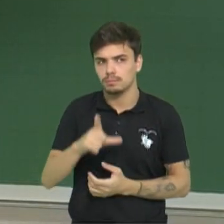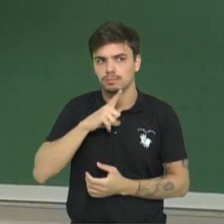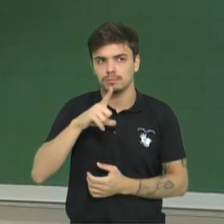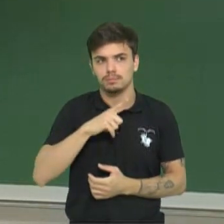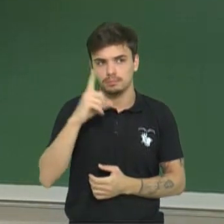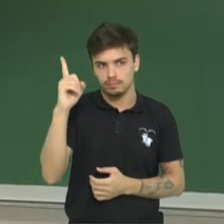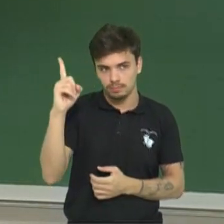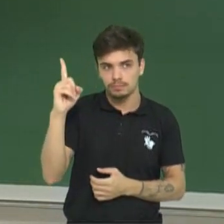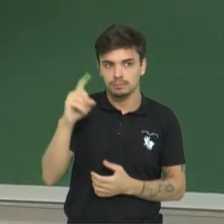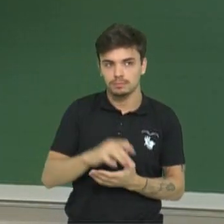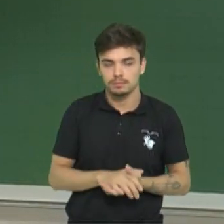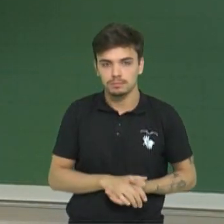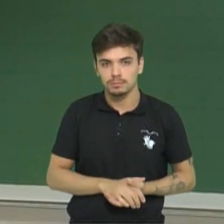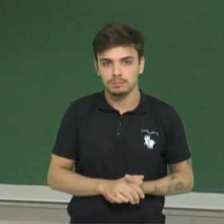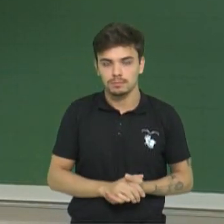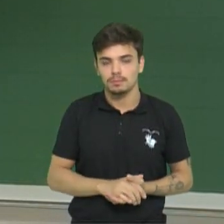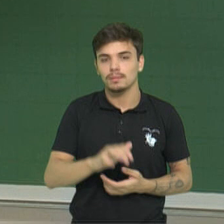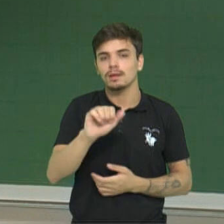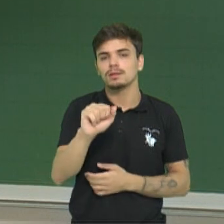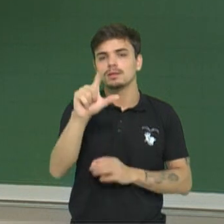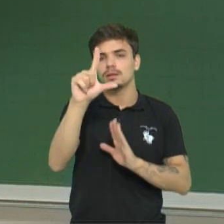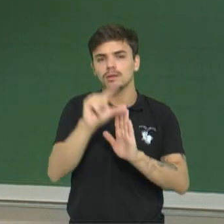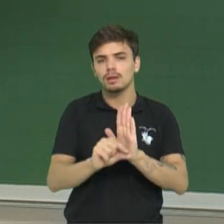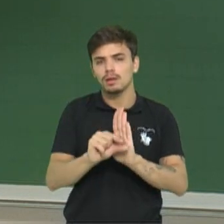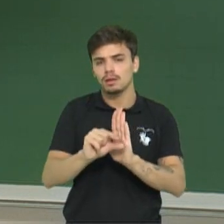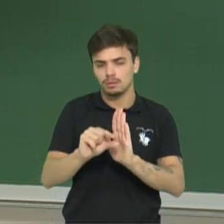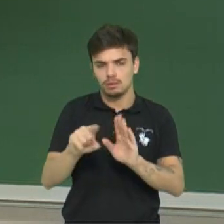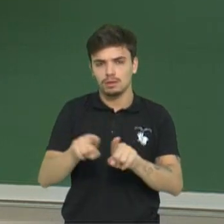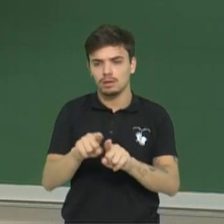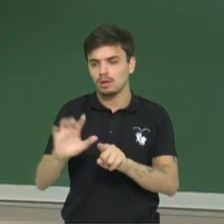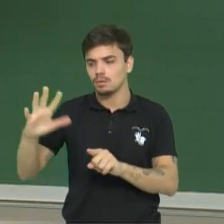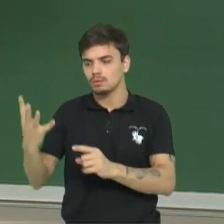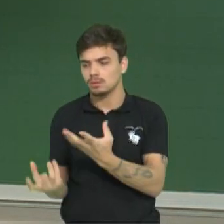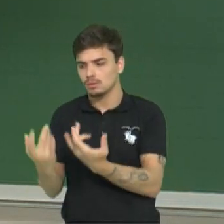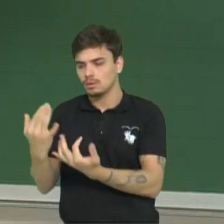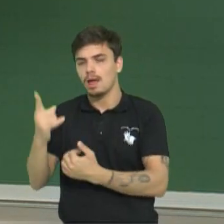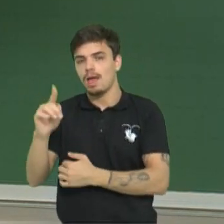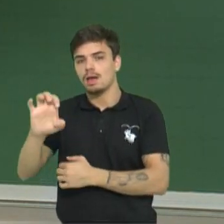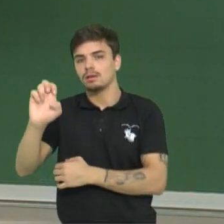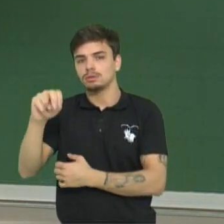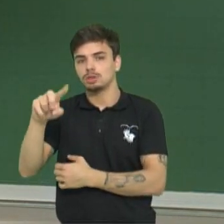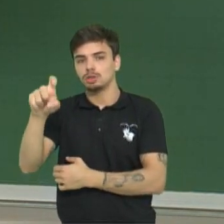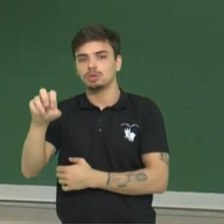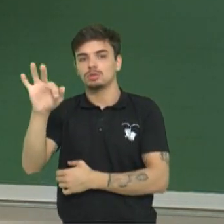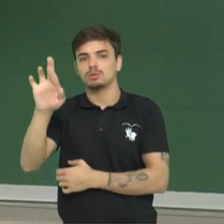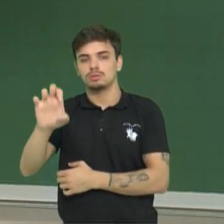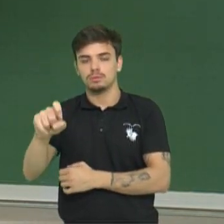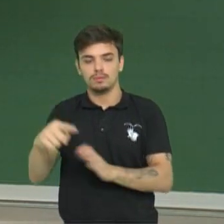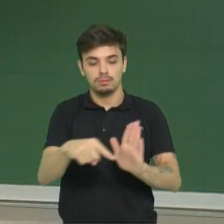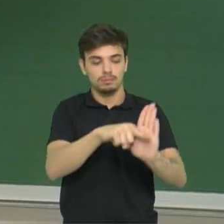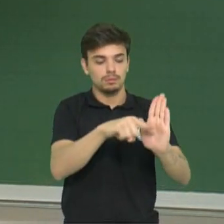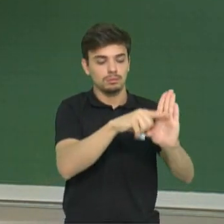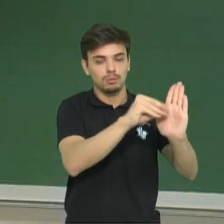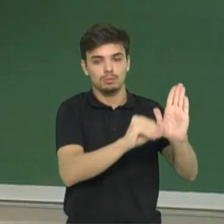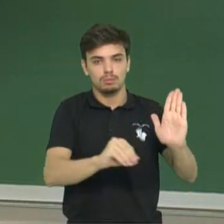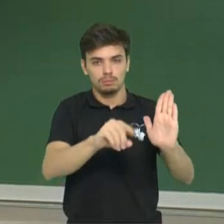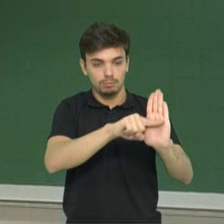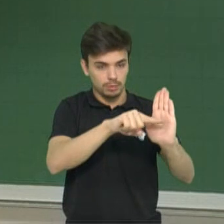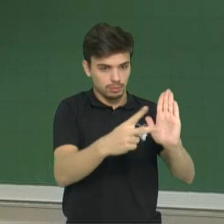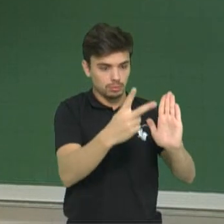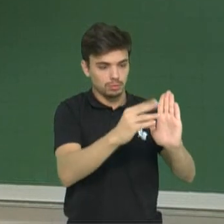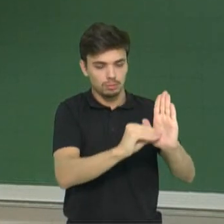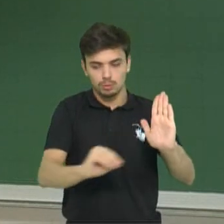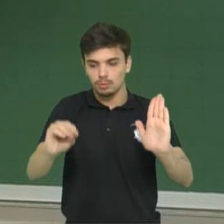aqui o agente redutor. Quem sofreu a oxidação foi o enxofre, que saiu de menos 2 e foi para mais